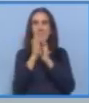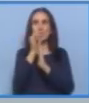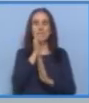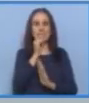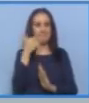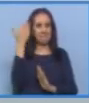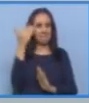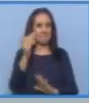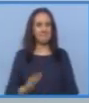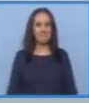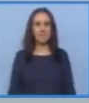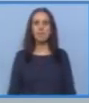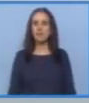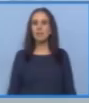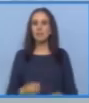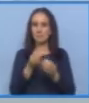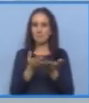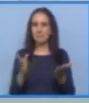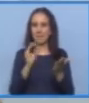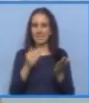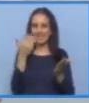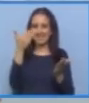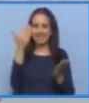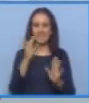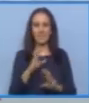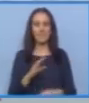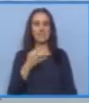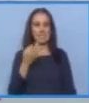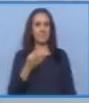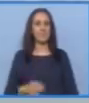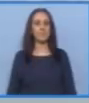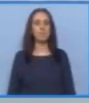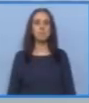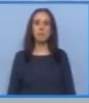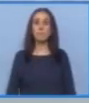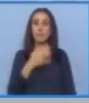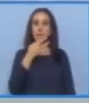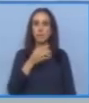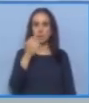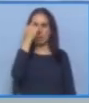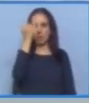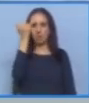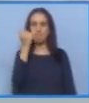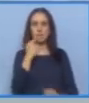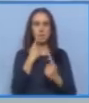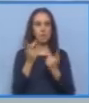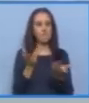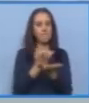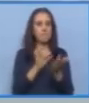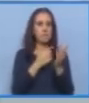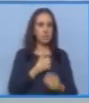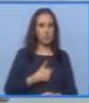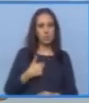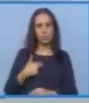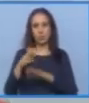noutra fase. Será para outros banquetes, sim. Não é? Em todo caso, acredito que quando surgiu essa ideia de estudar o diálogo entre o cristianismo e o